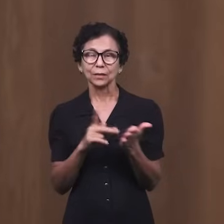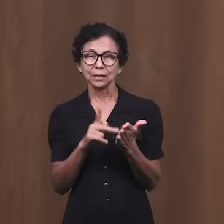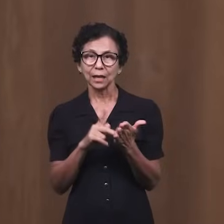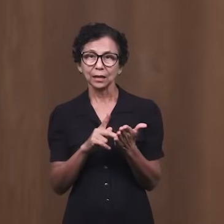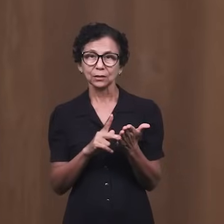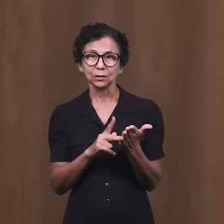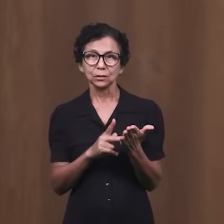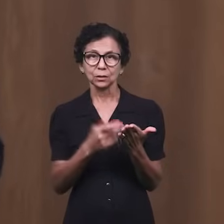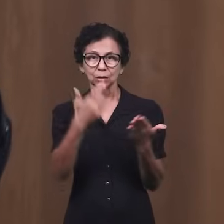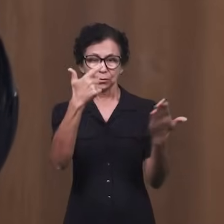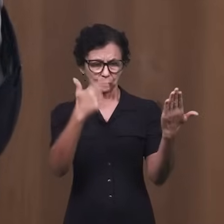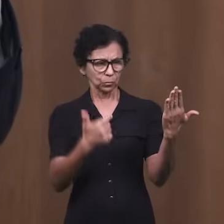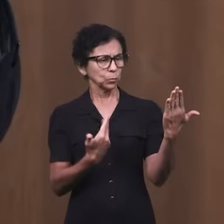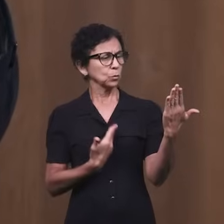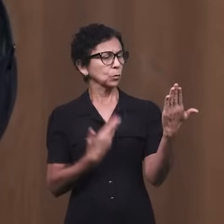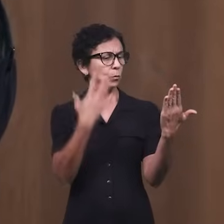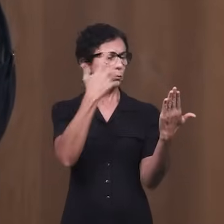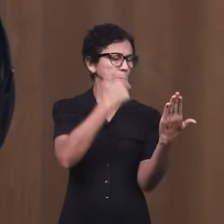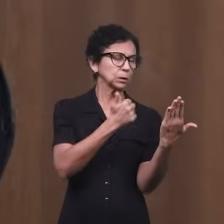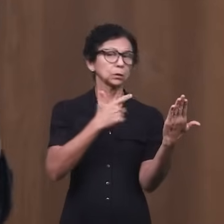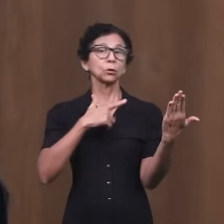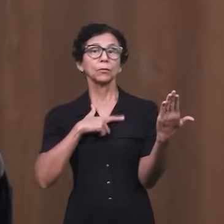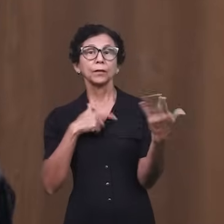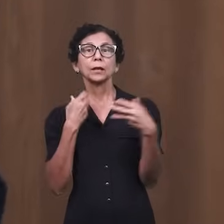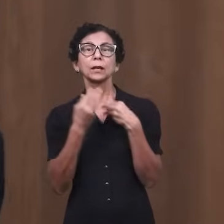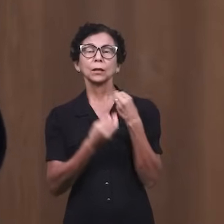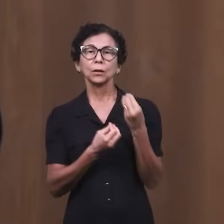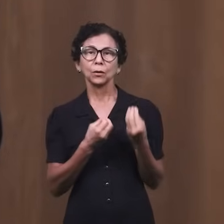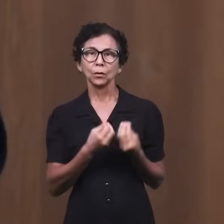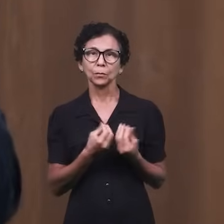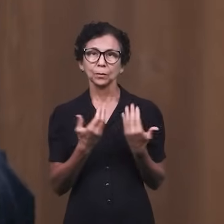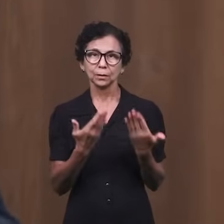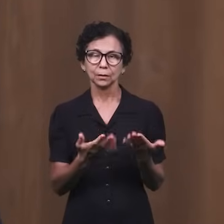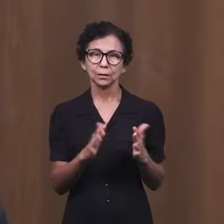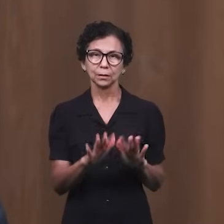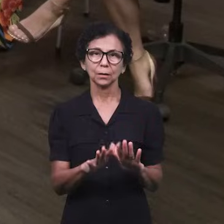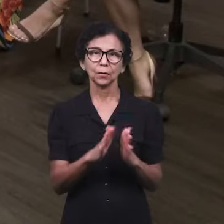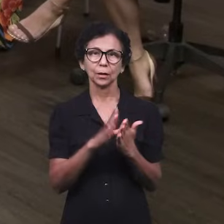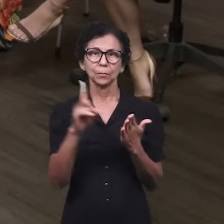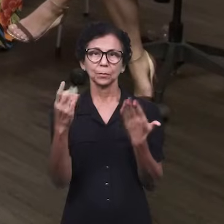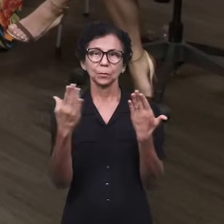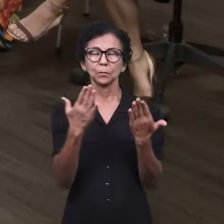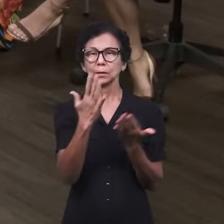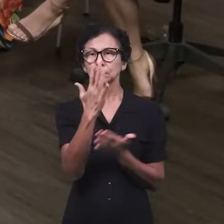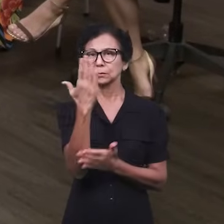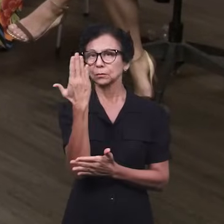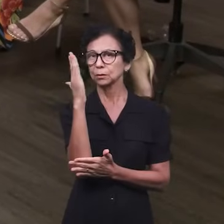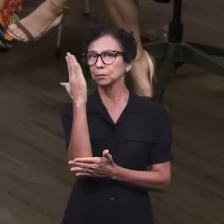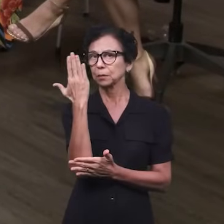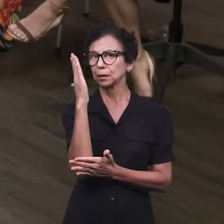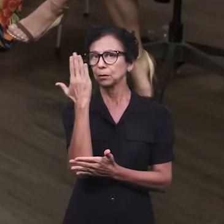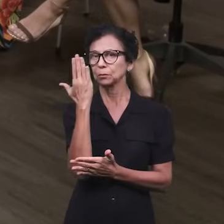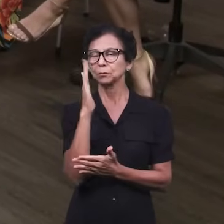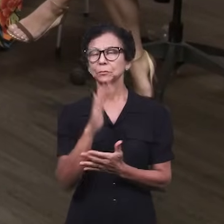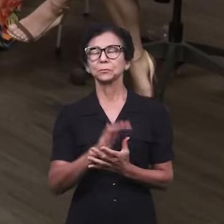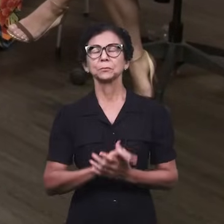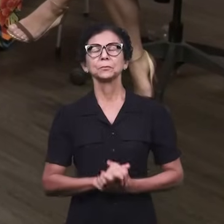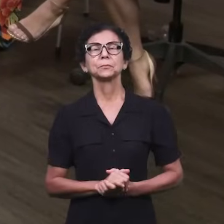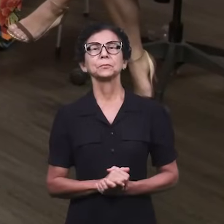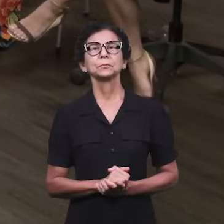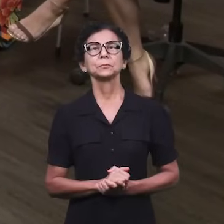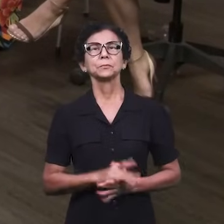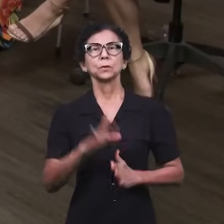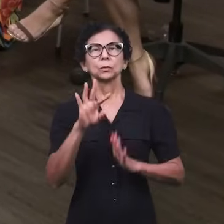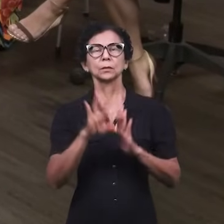palavra de Deus a palavra de Deus é é um espelho né então tem um texto que eu acho que valeria até a pena ler Josias um